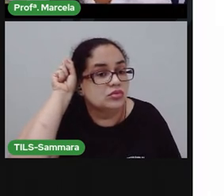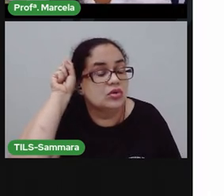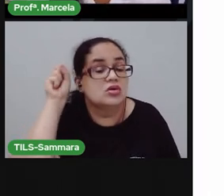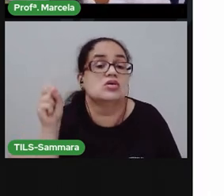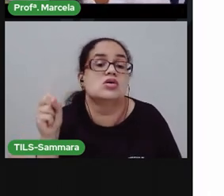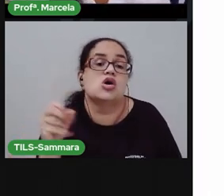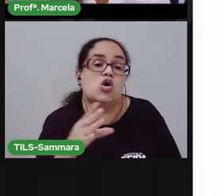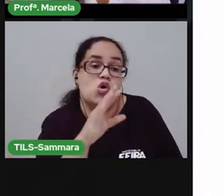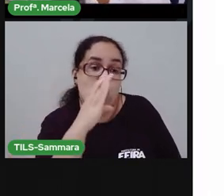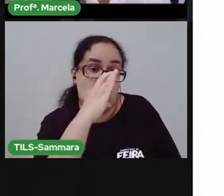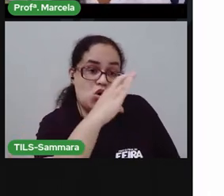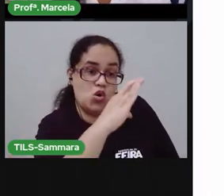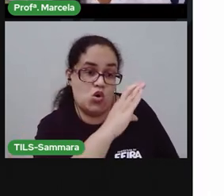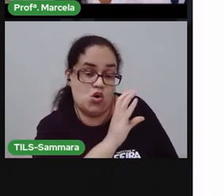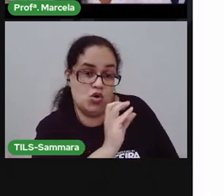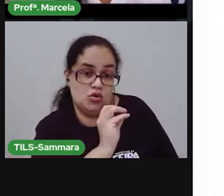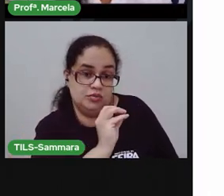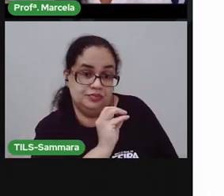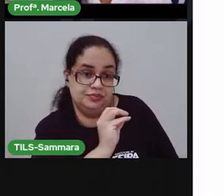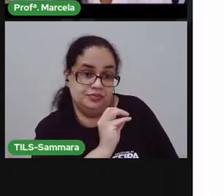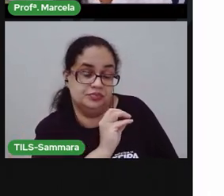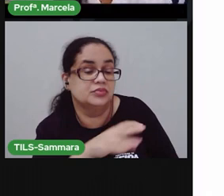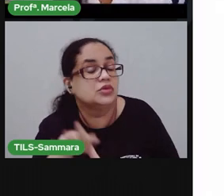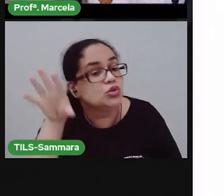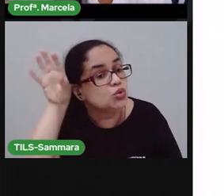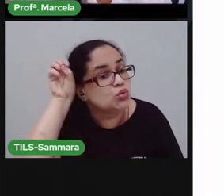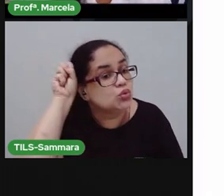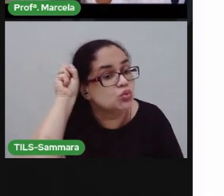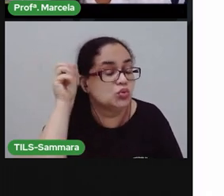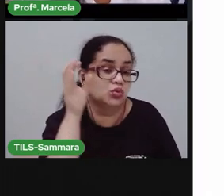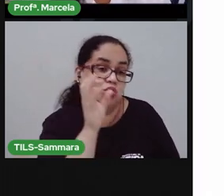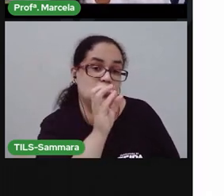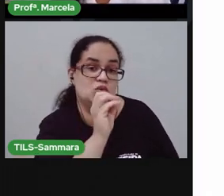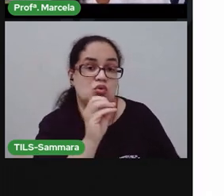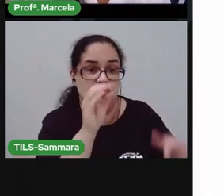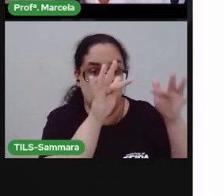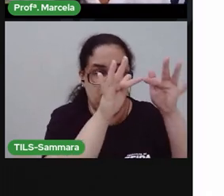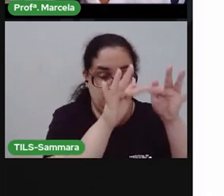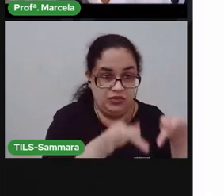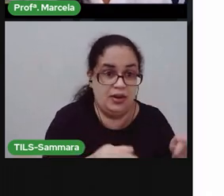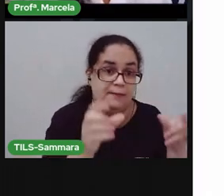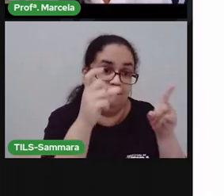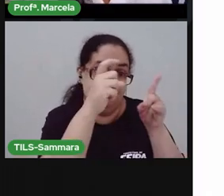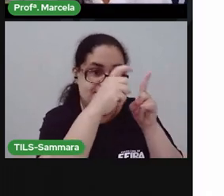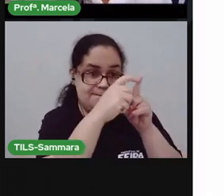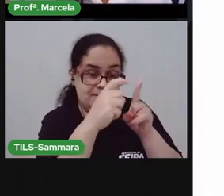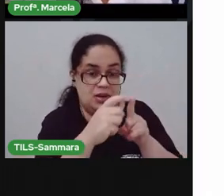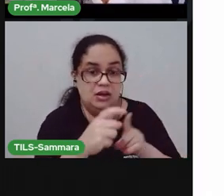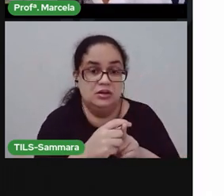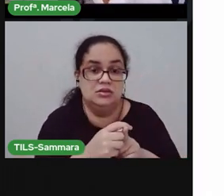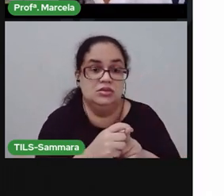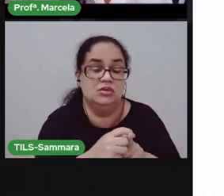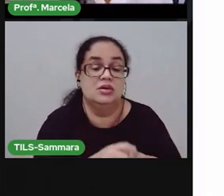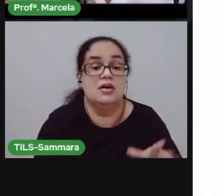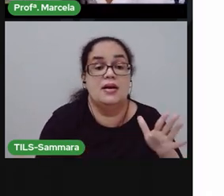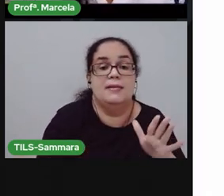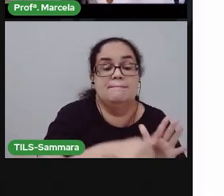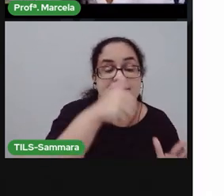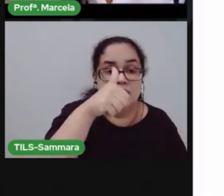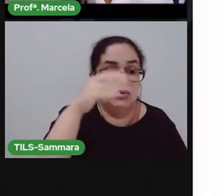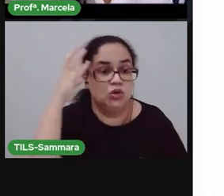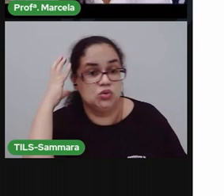É o có, né? Você escuta o ó aqui no final da palavra. Então, o primeiro